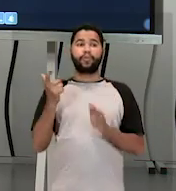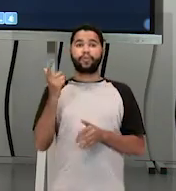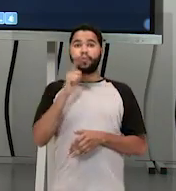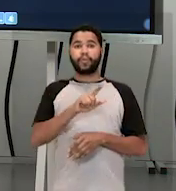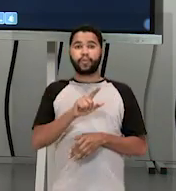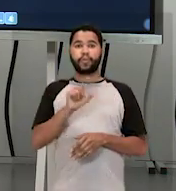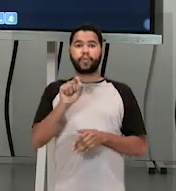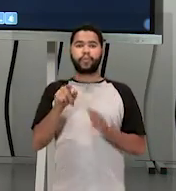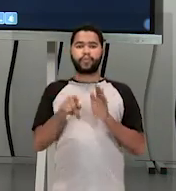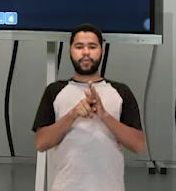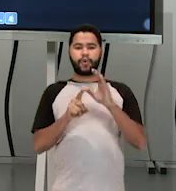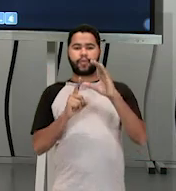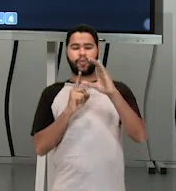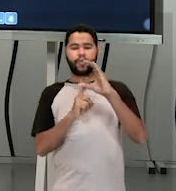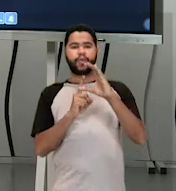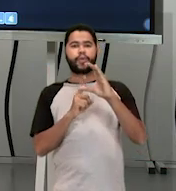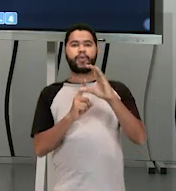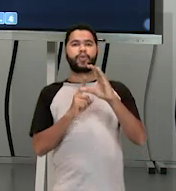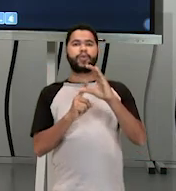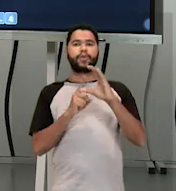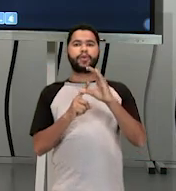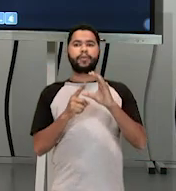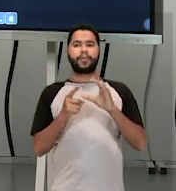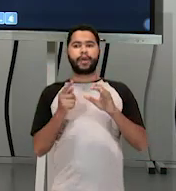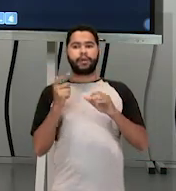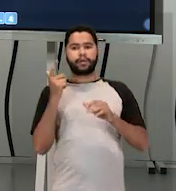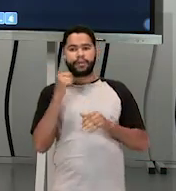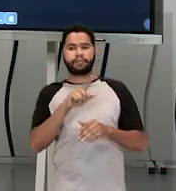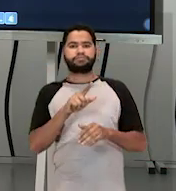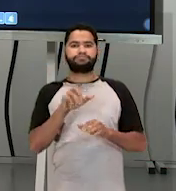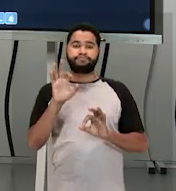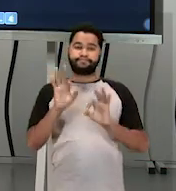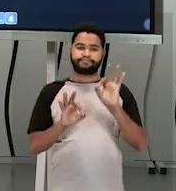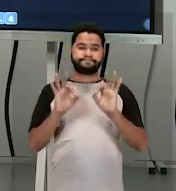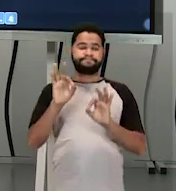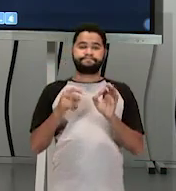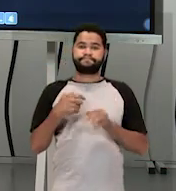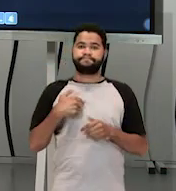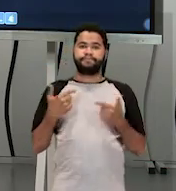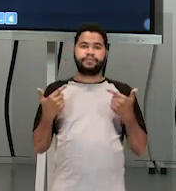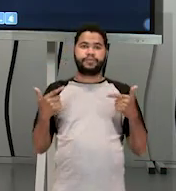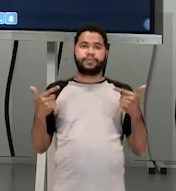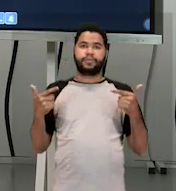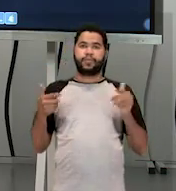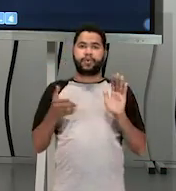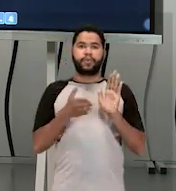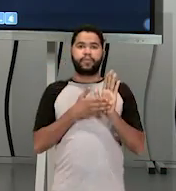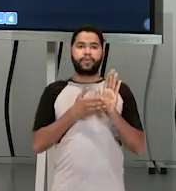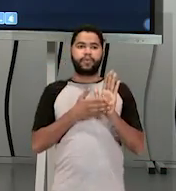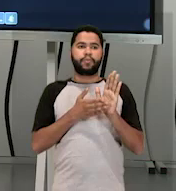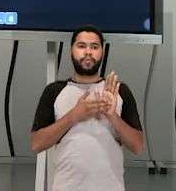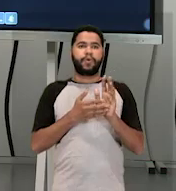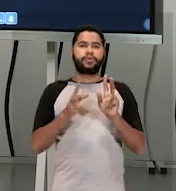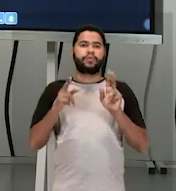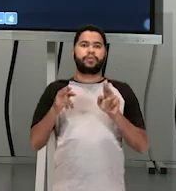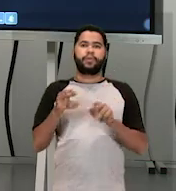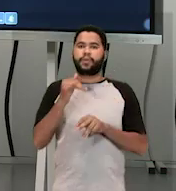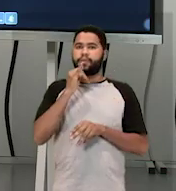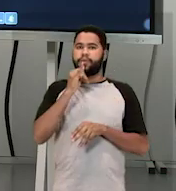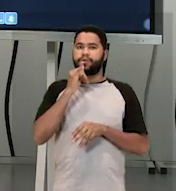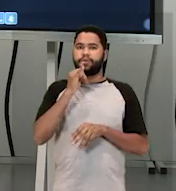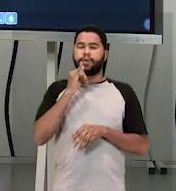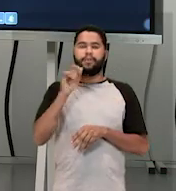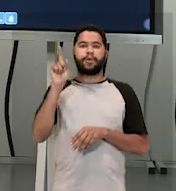do comunismo para se reestruturar a ordem. Eu não tenho nenhuma proposta como eu tive, por exemplo, para os